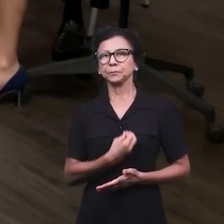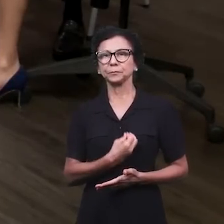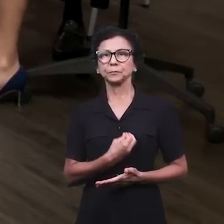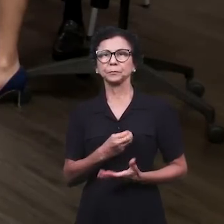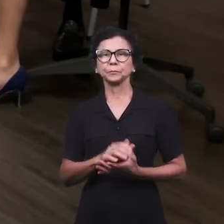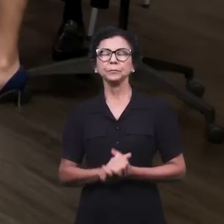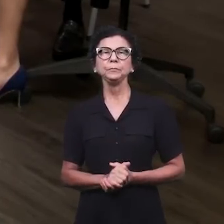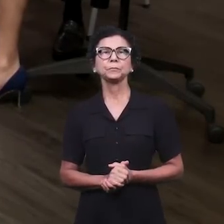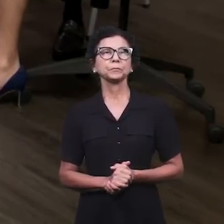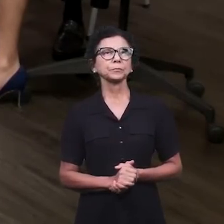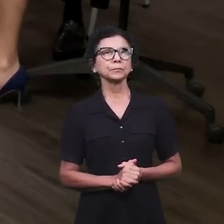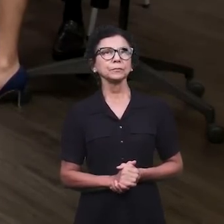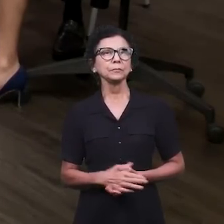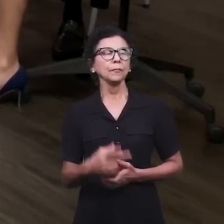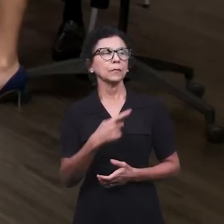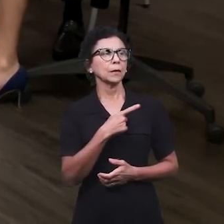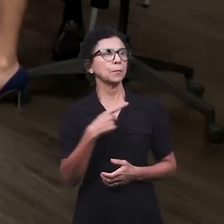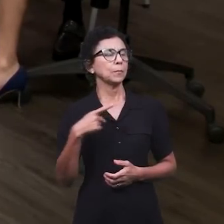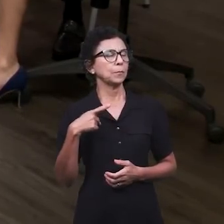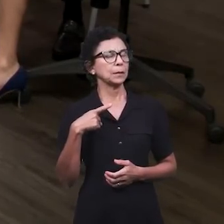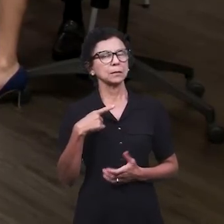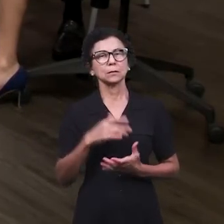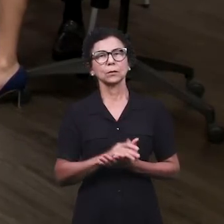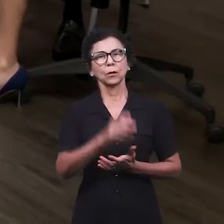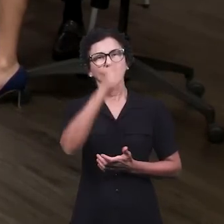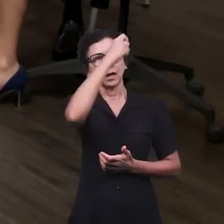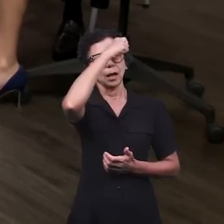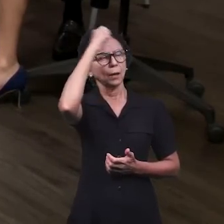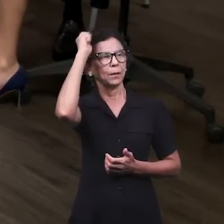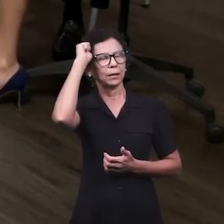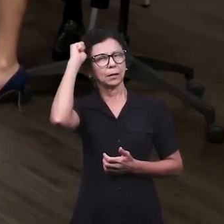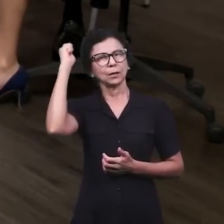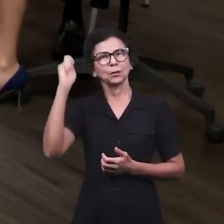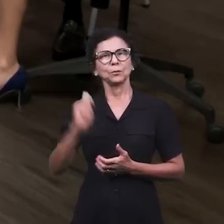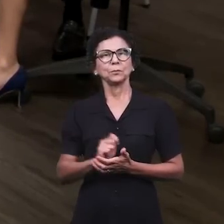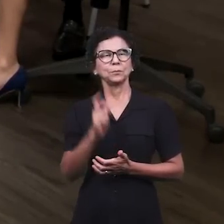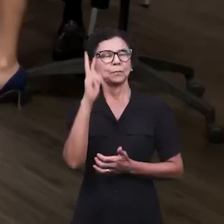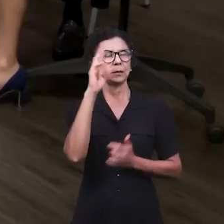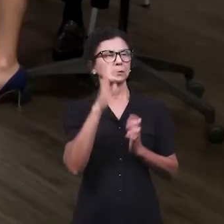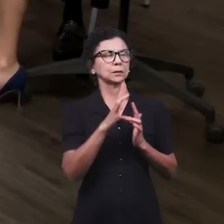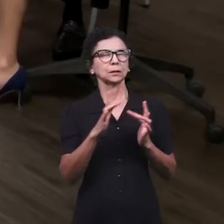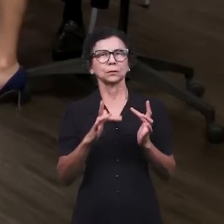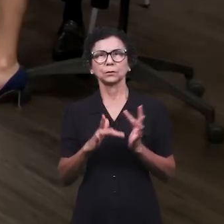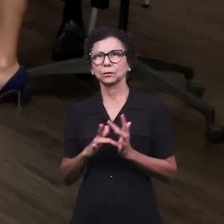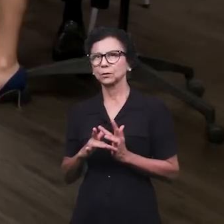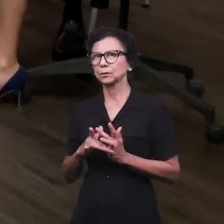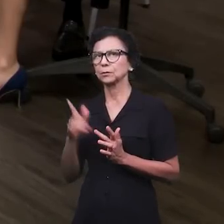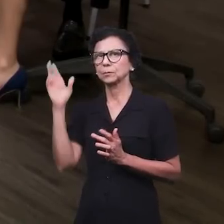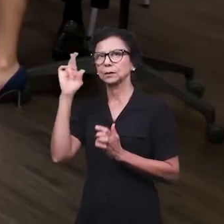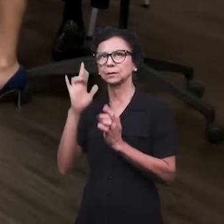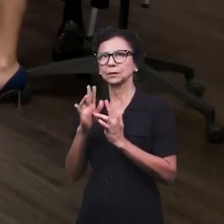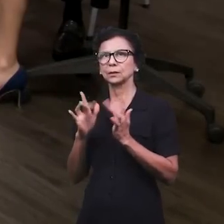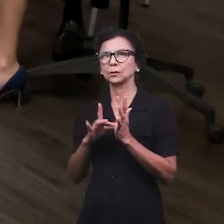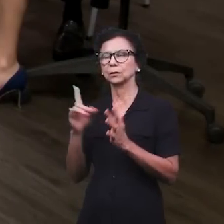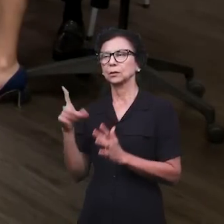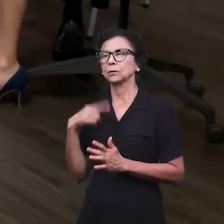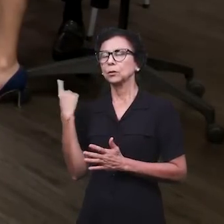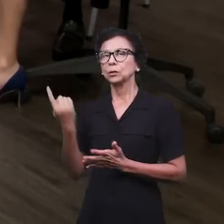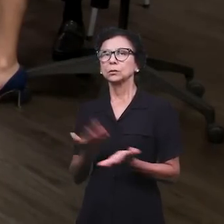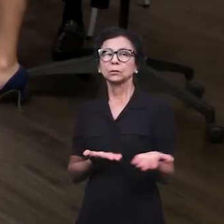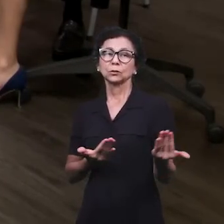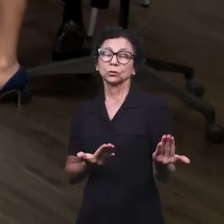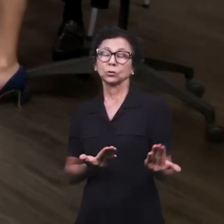aqui estamos, eu vou começar cumprimentando o pastor Amadeu Loureiro, nosso convidado hoje. Amadeu, Paz do Senhor. Paz do Senhor a todos, aos